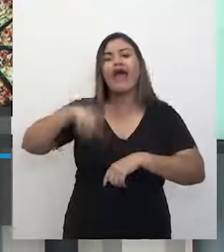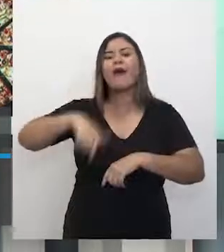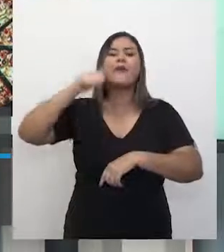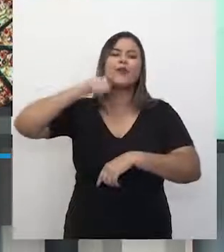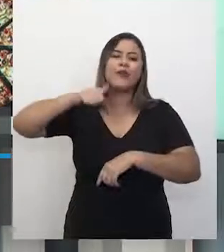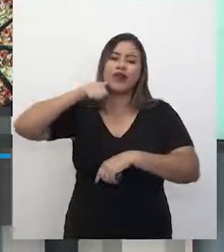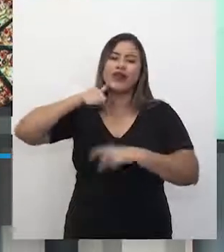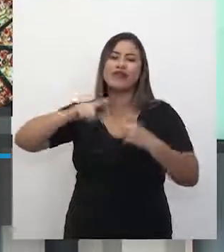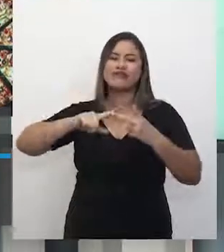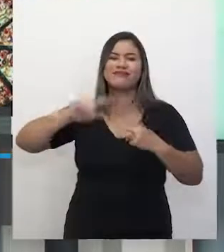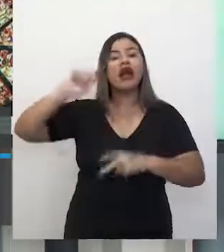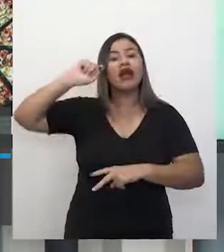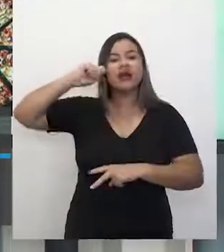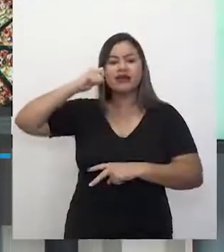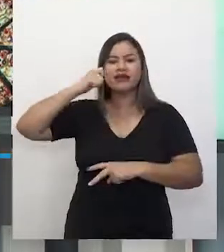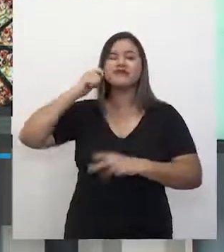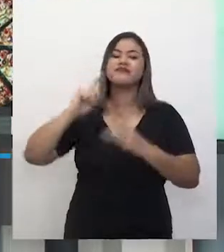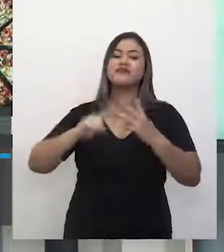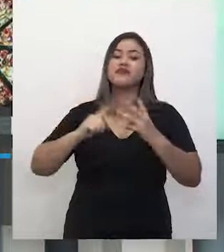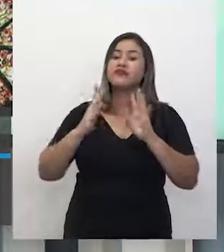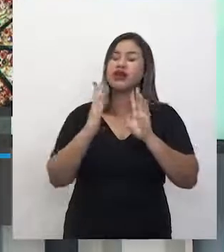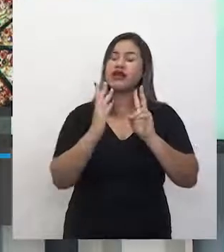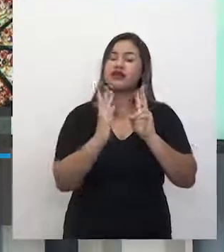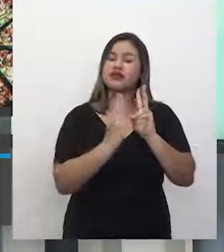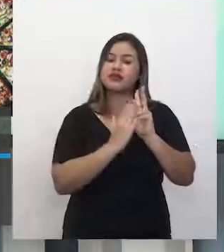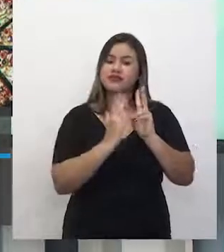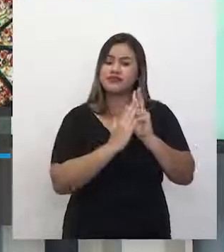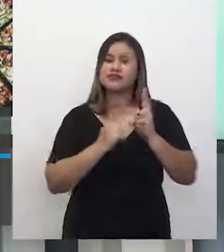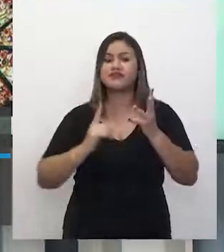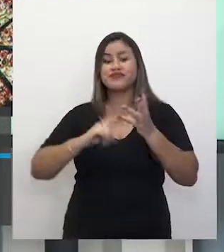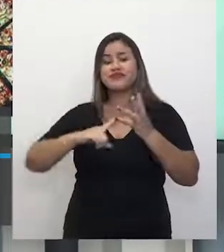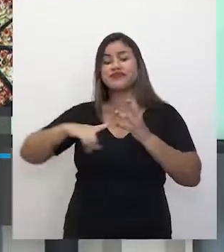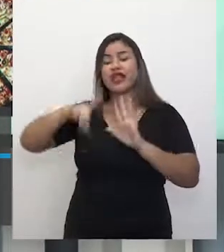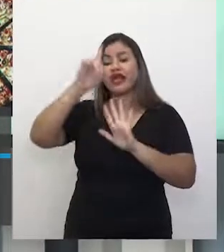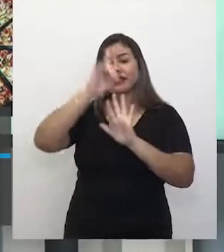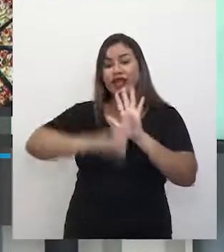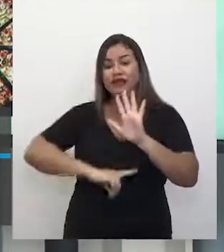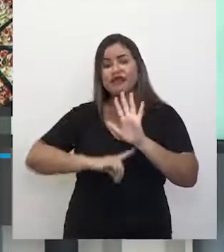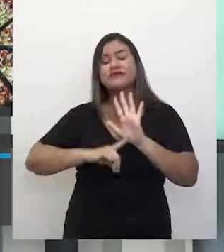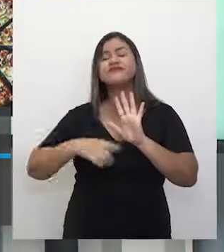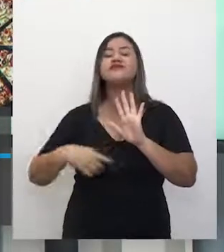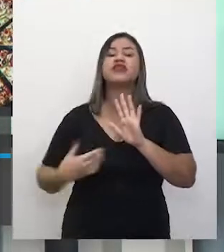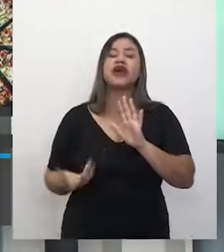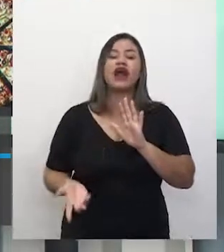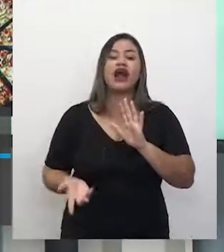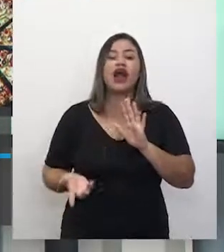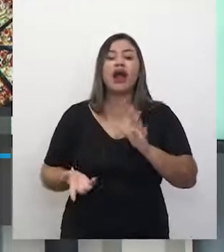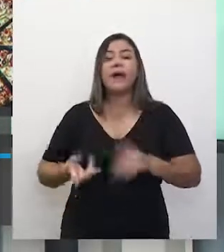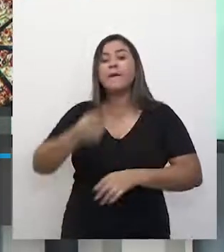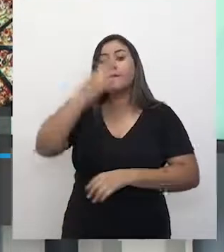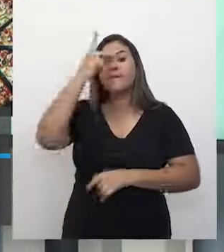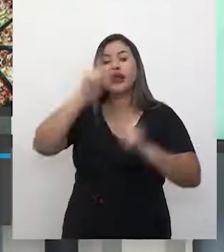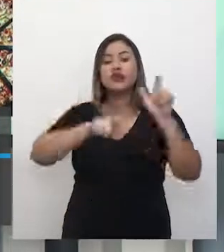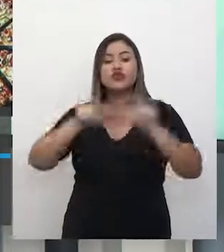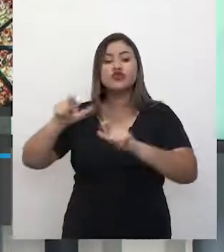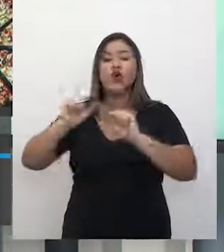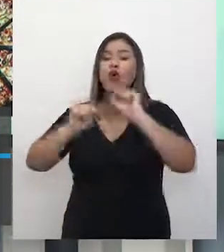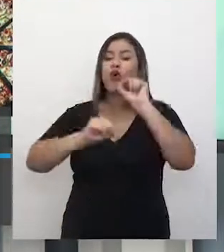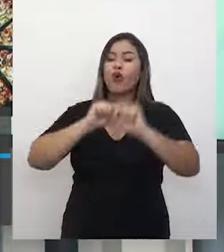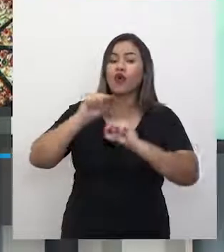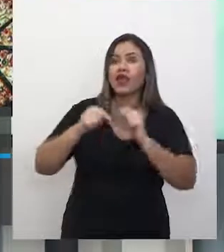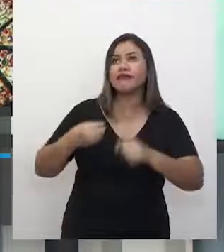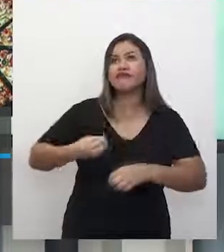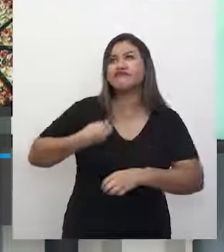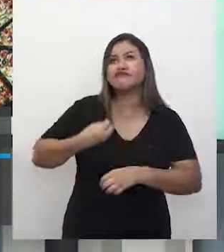os negros, os indígenas, os deficientes físicos, né, as pessoas que vivem, aí a gente